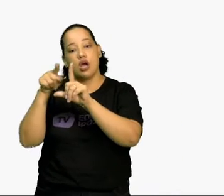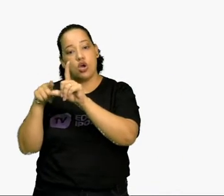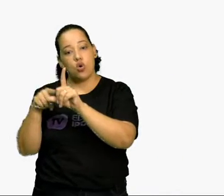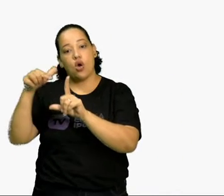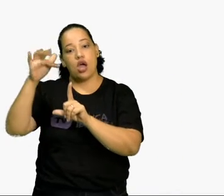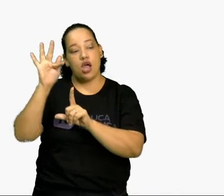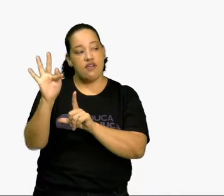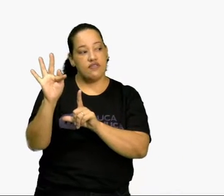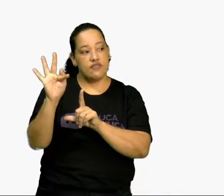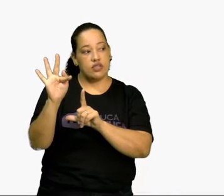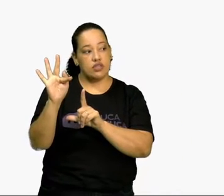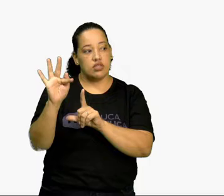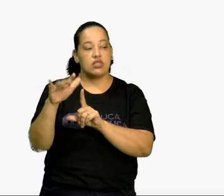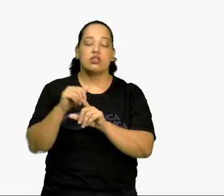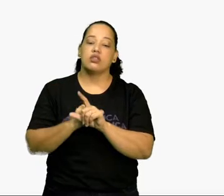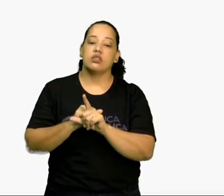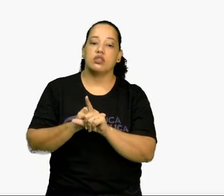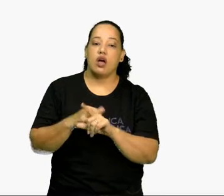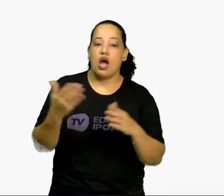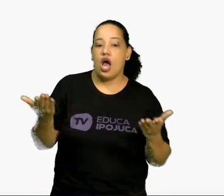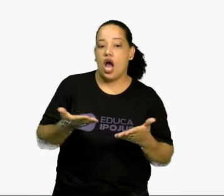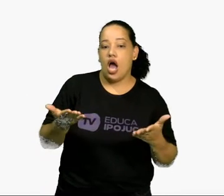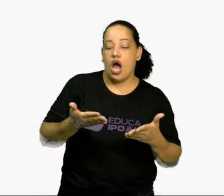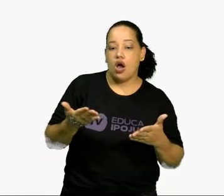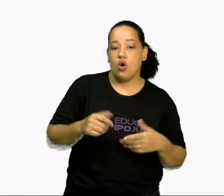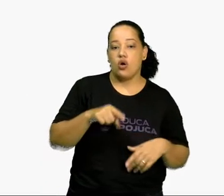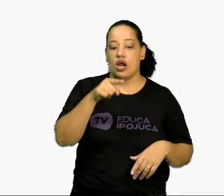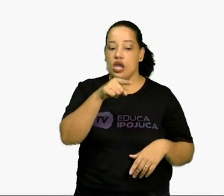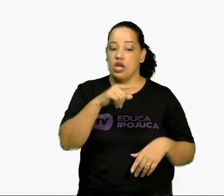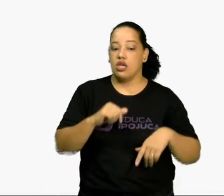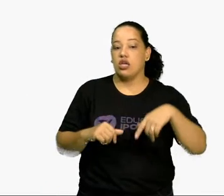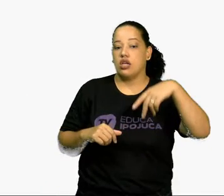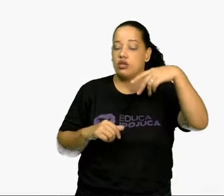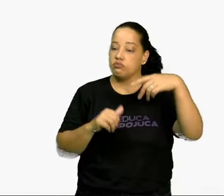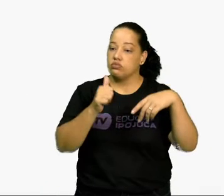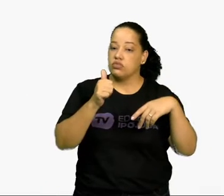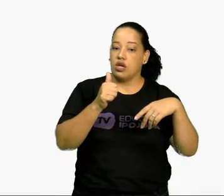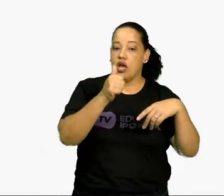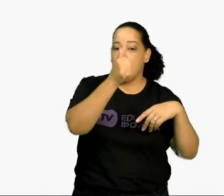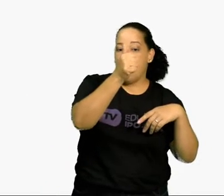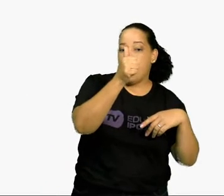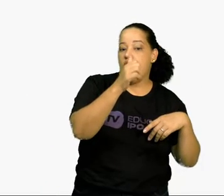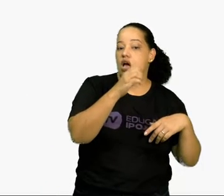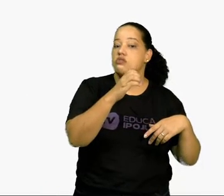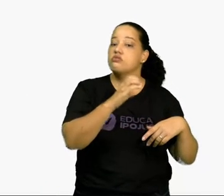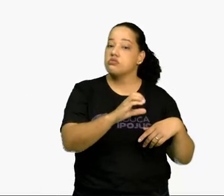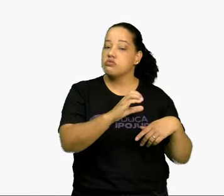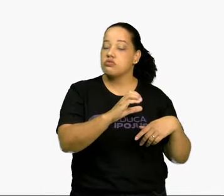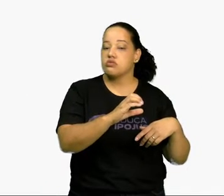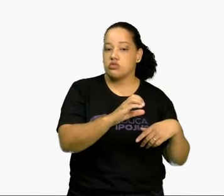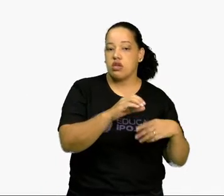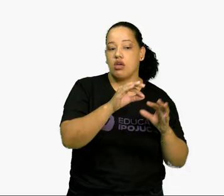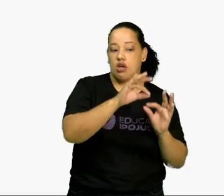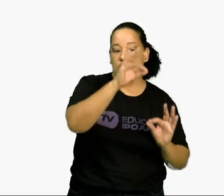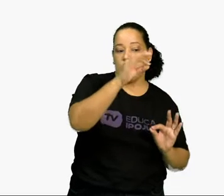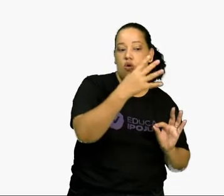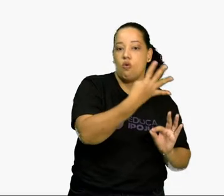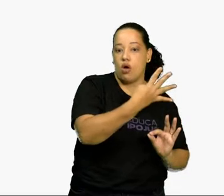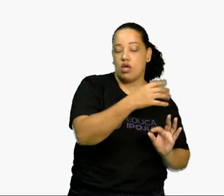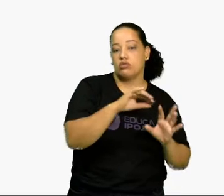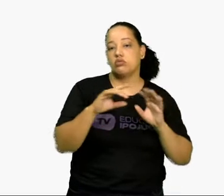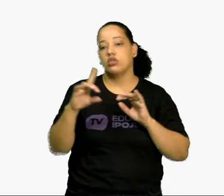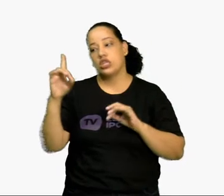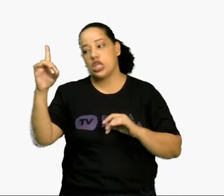agora, AC, que mede 4, é congruente ao lado DF. E o lado e o ângulo